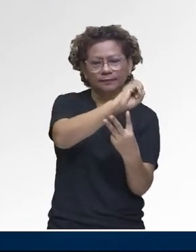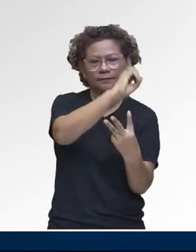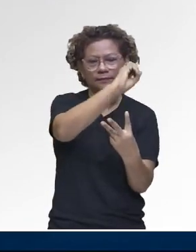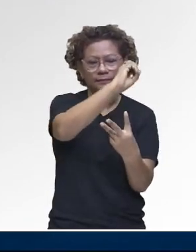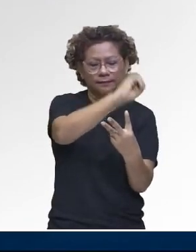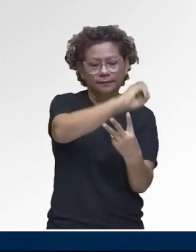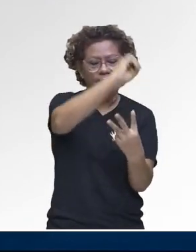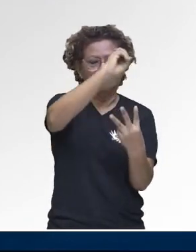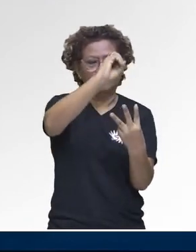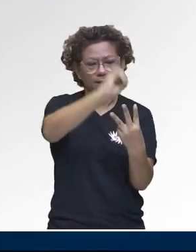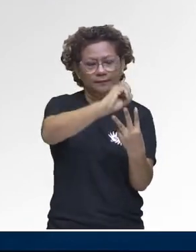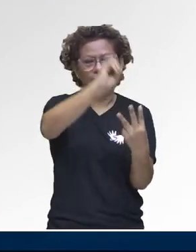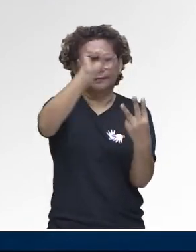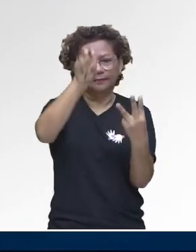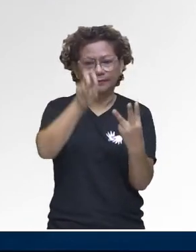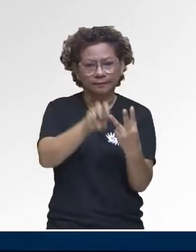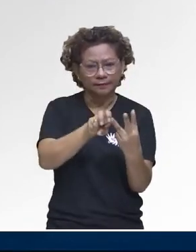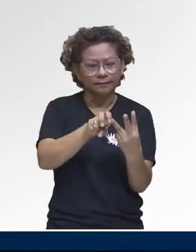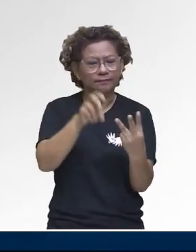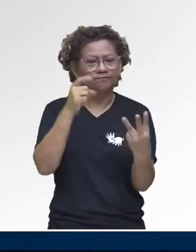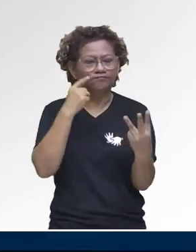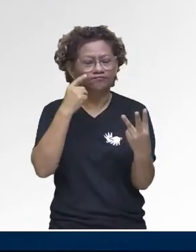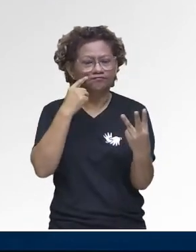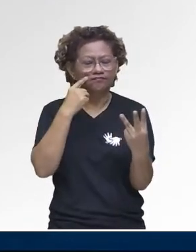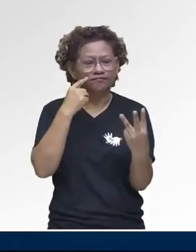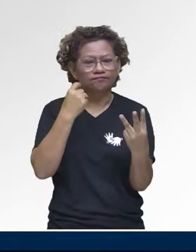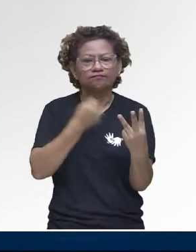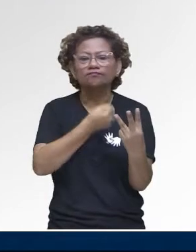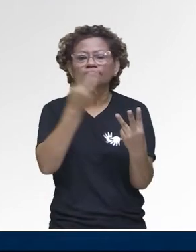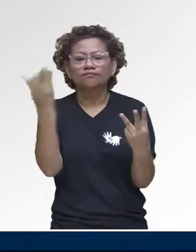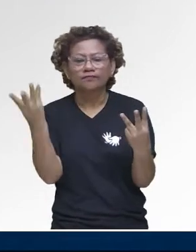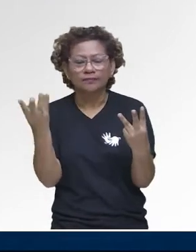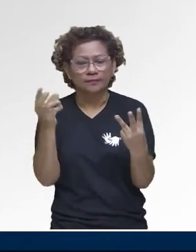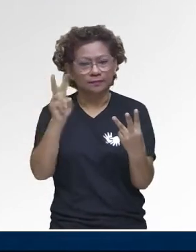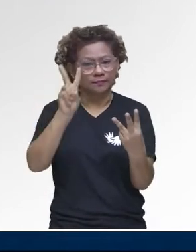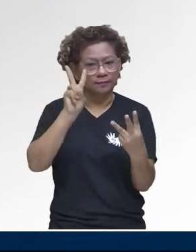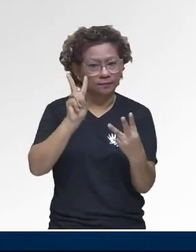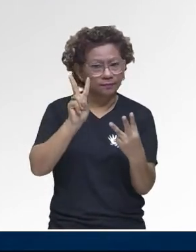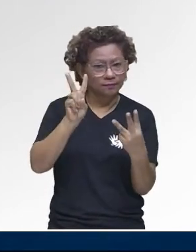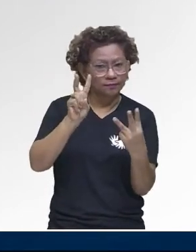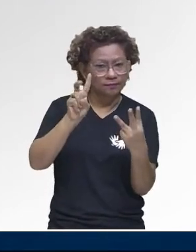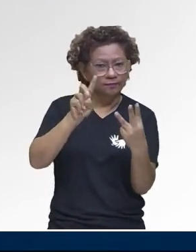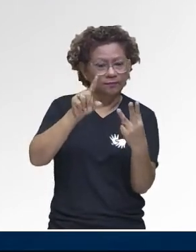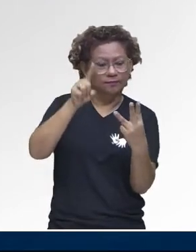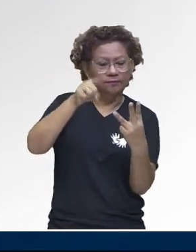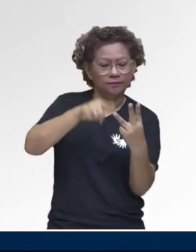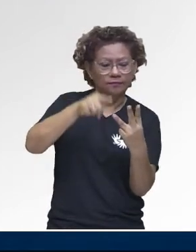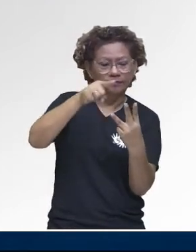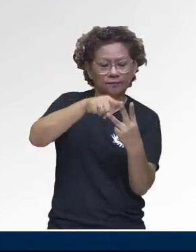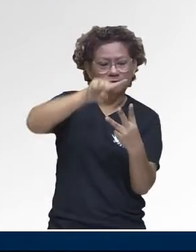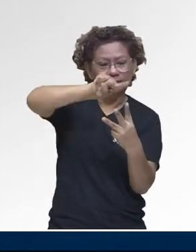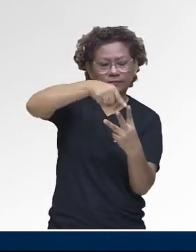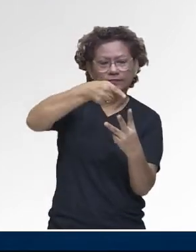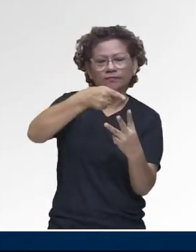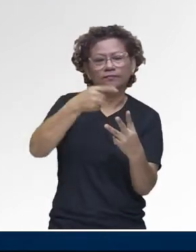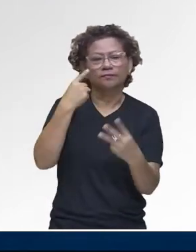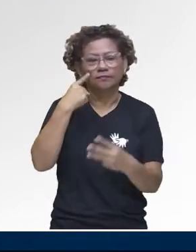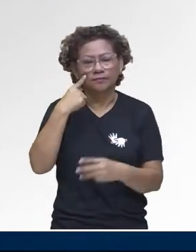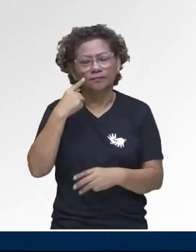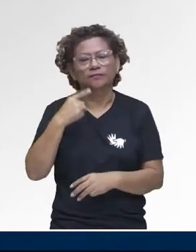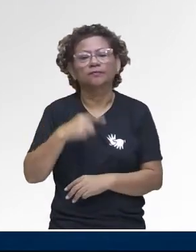decimais. 1, 2 casas. Então, nós vamos escrever a nossa base